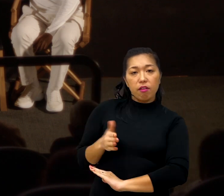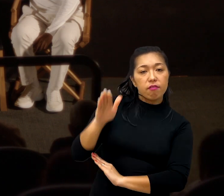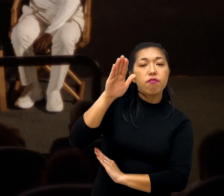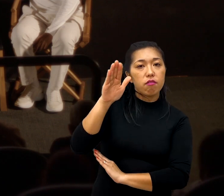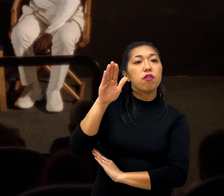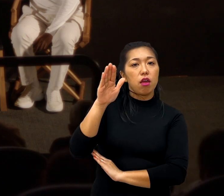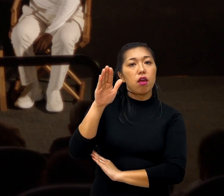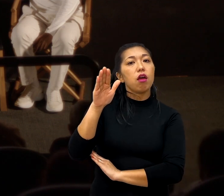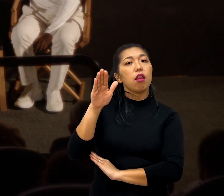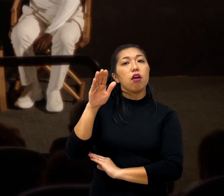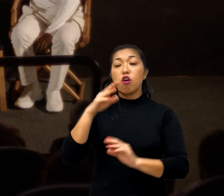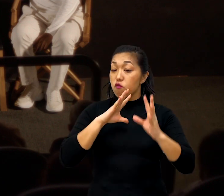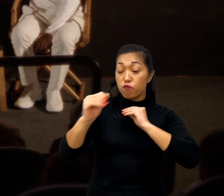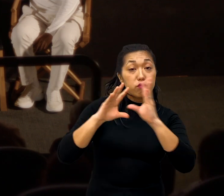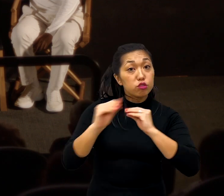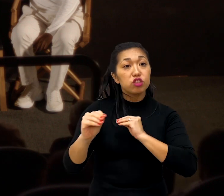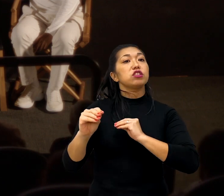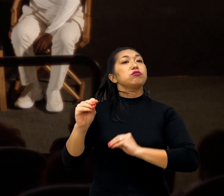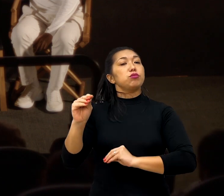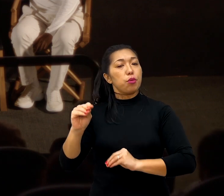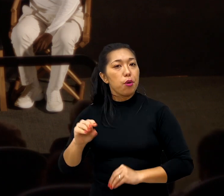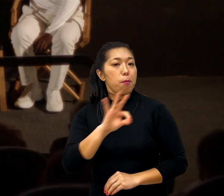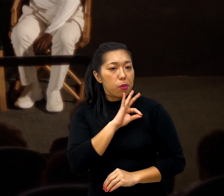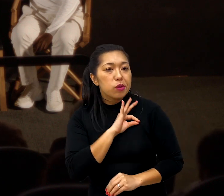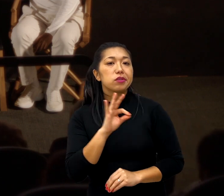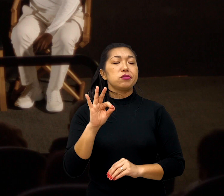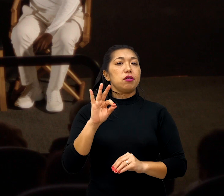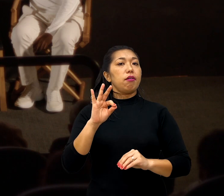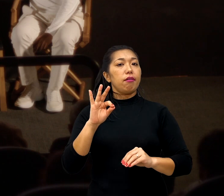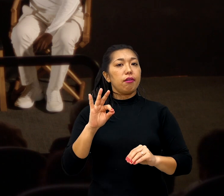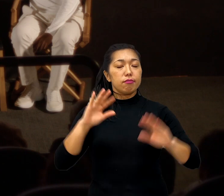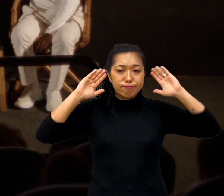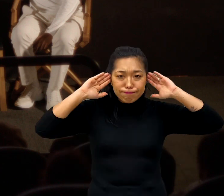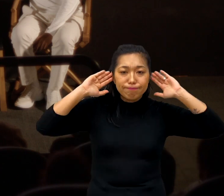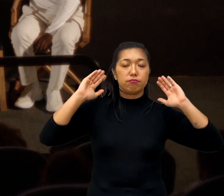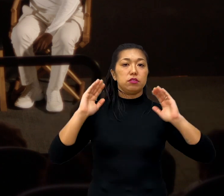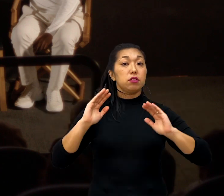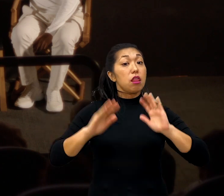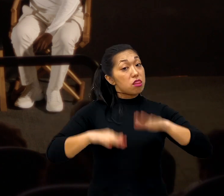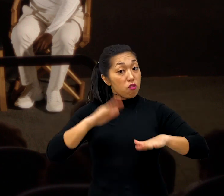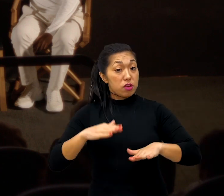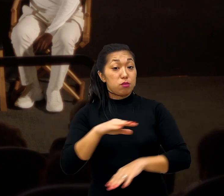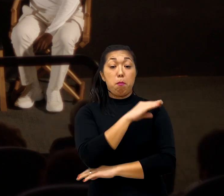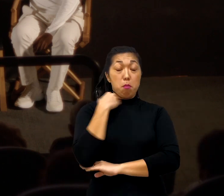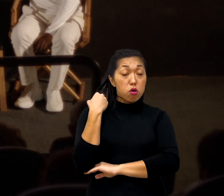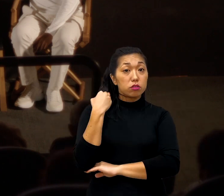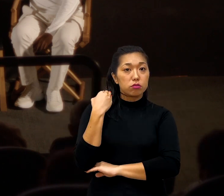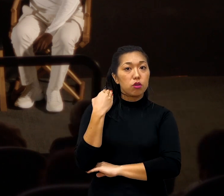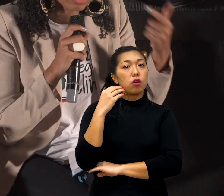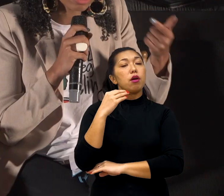ou estaria tomando enquadro de polícia, ou estaria sendo crucificado, sendo morto. Ele não estaria do lado dos